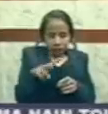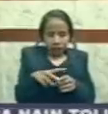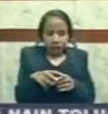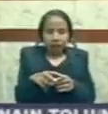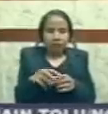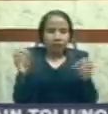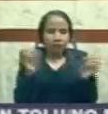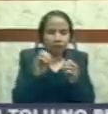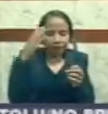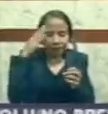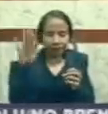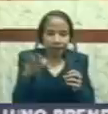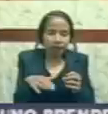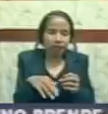que